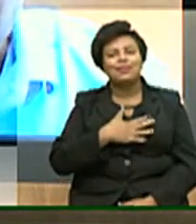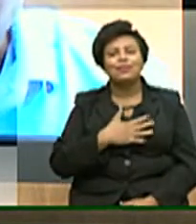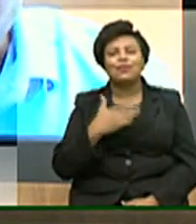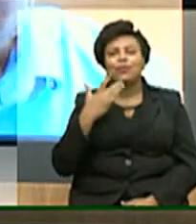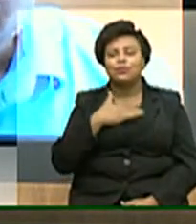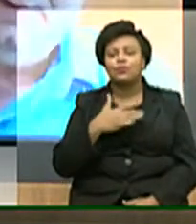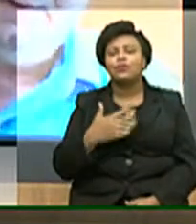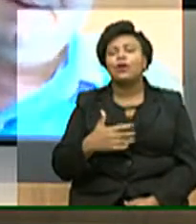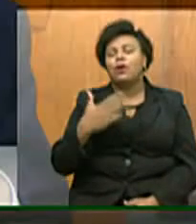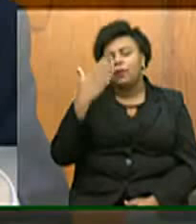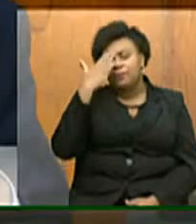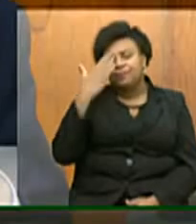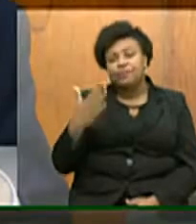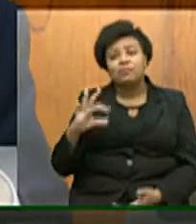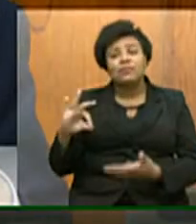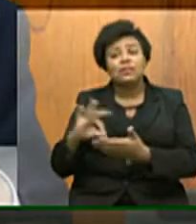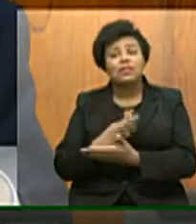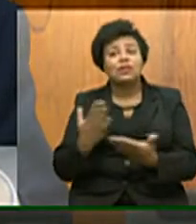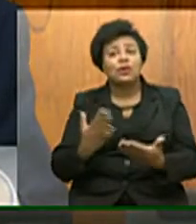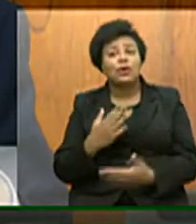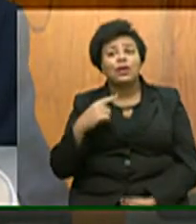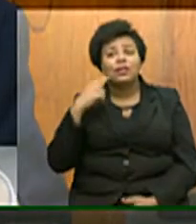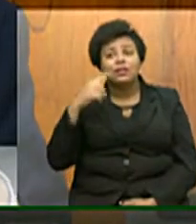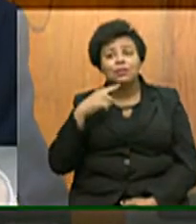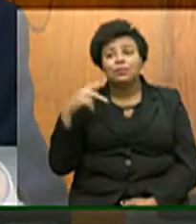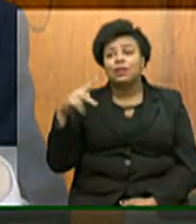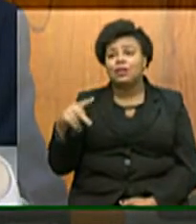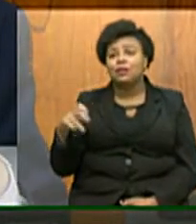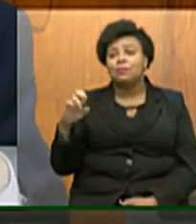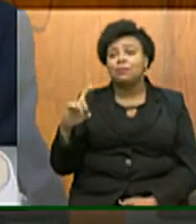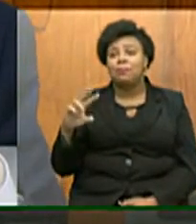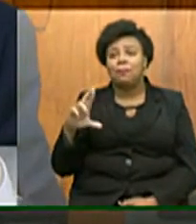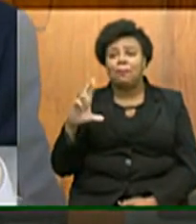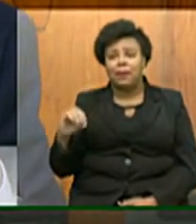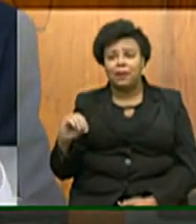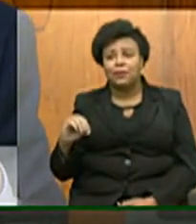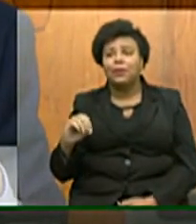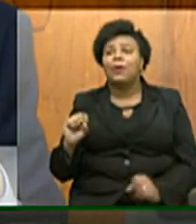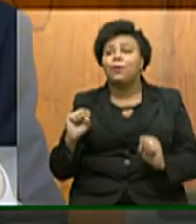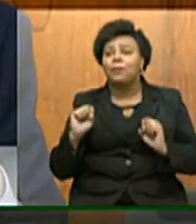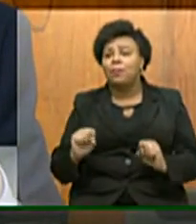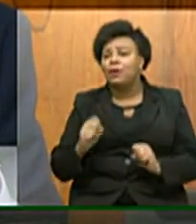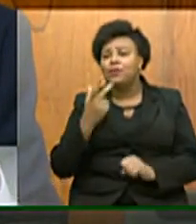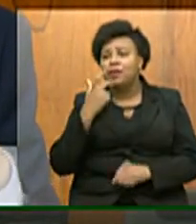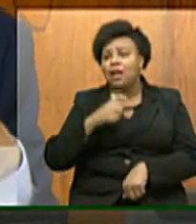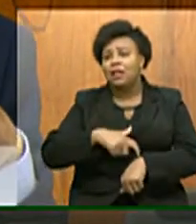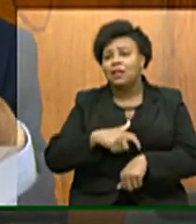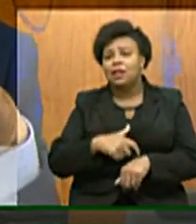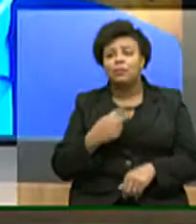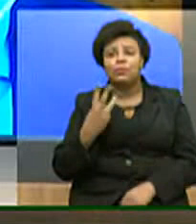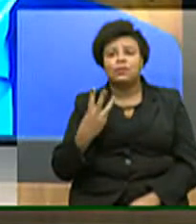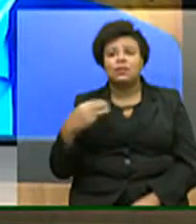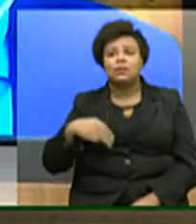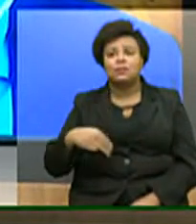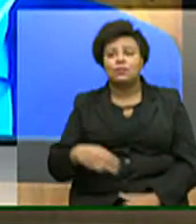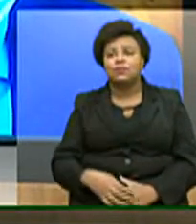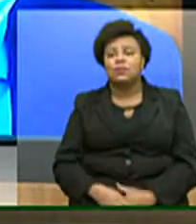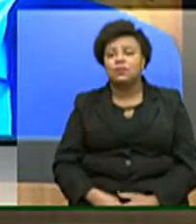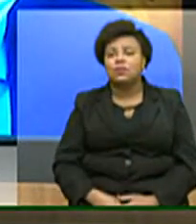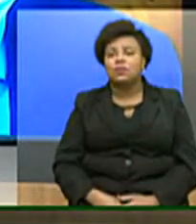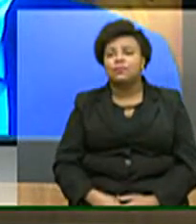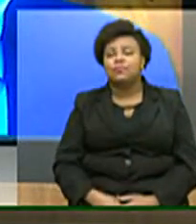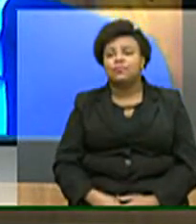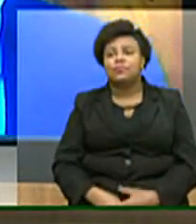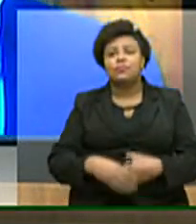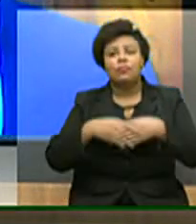obrigado, deputado Elton Weber. Inscrito agora, deputado Pedro Pereira. A palavra está à sua disposição pelo tempo regimental de 3 minutos.